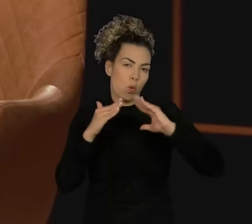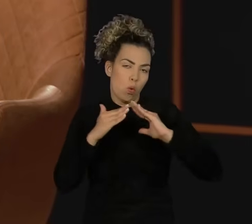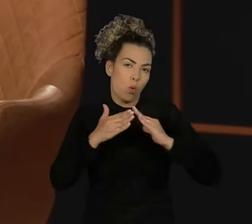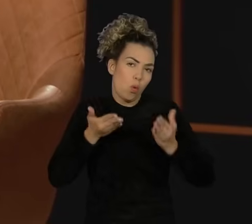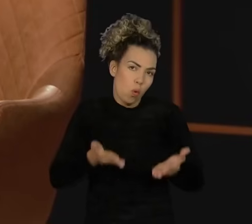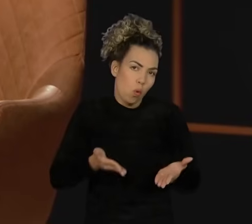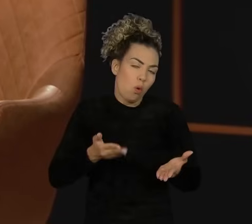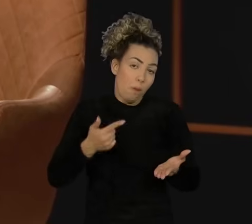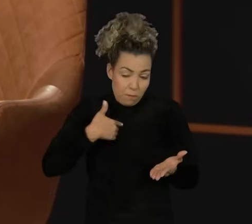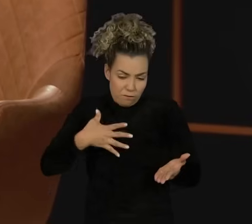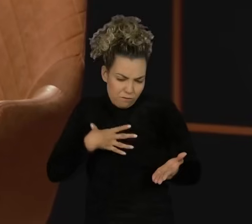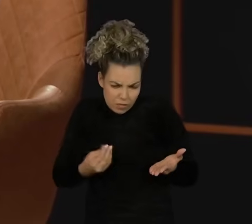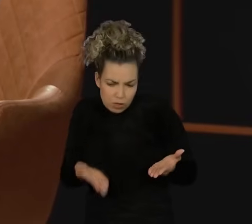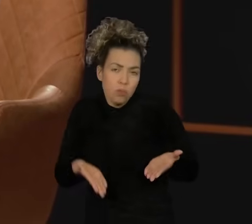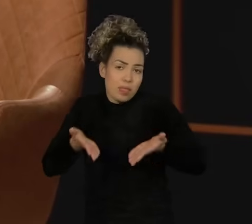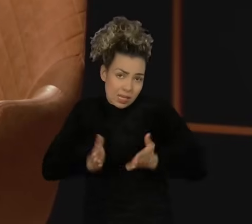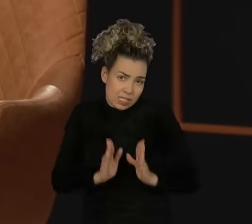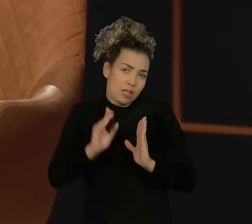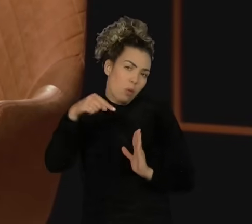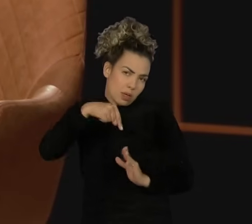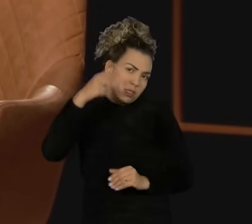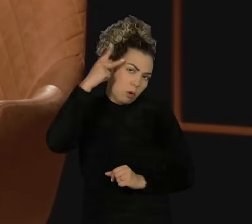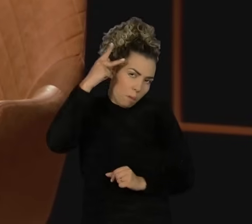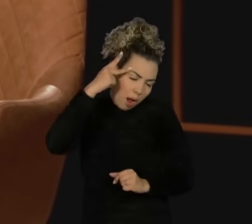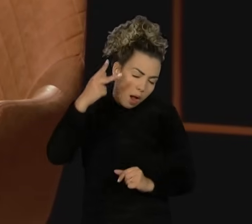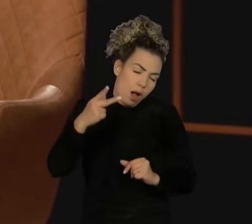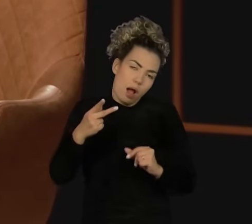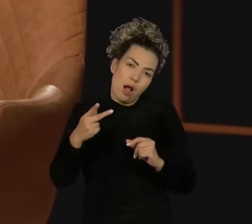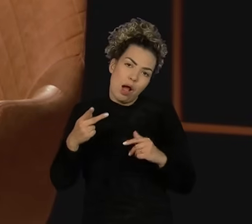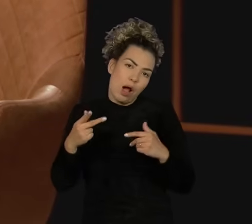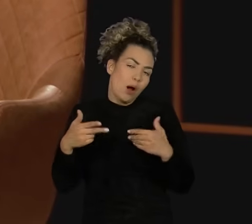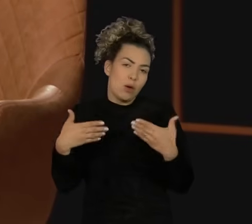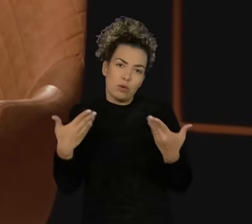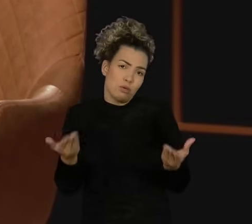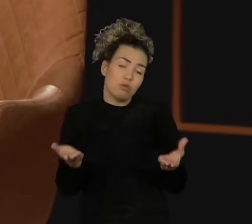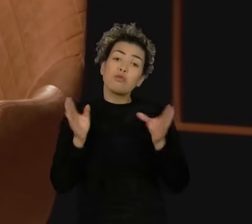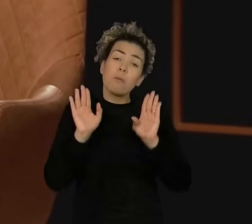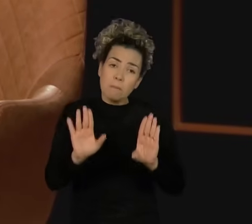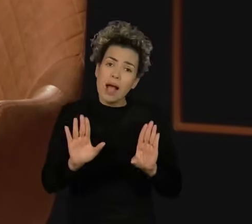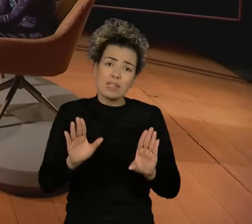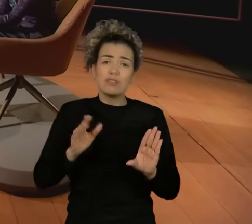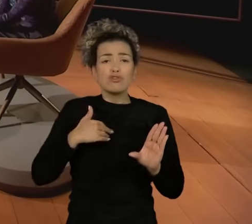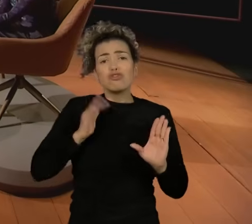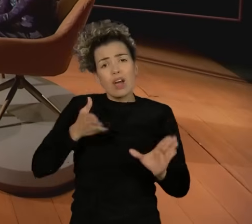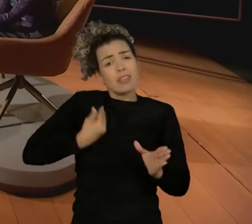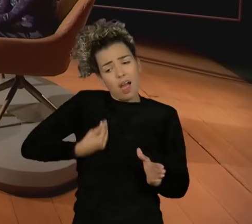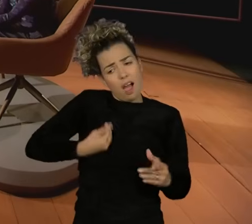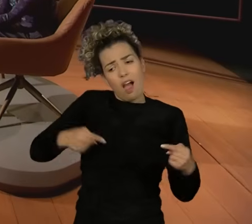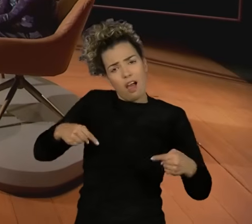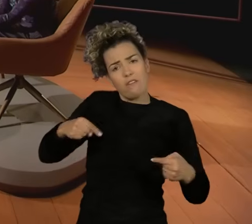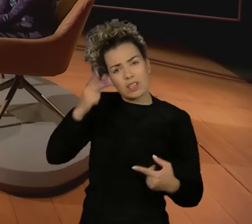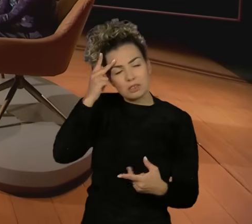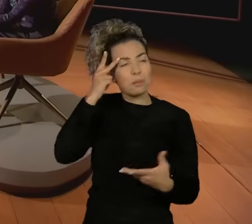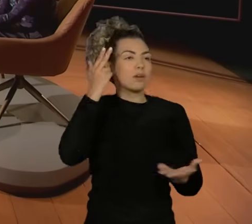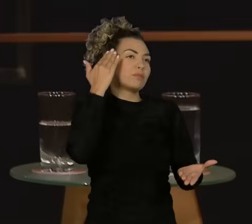meus filhos nasceram aqui e tal, então... Tem um pouco isso. Mas eu já estava aqui. Mas agora você paulistanou